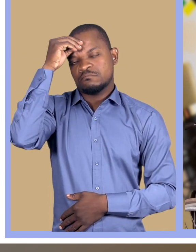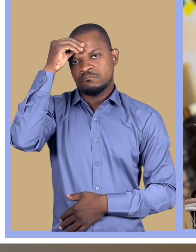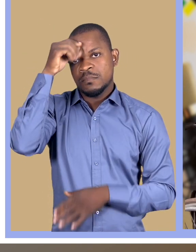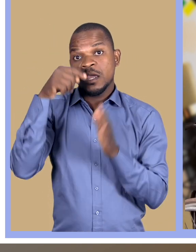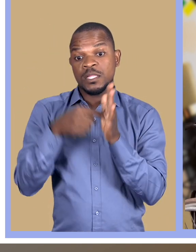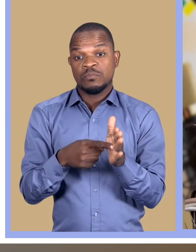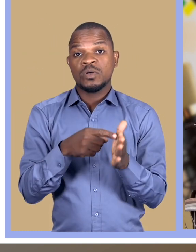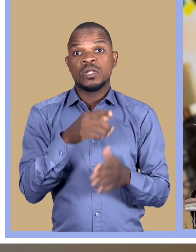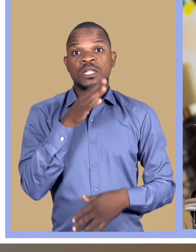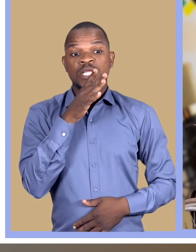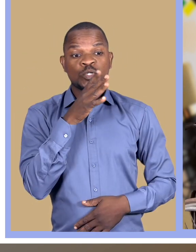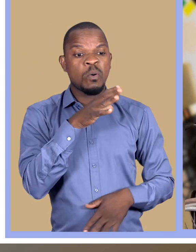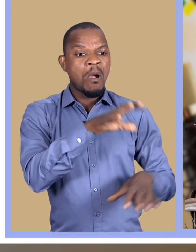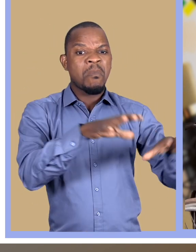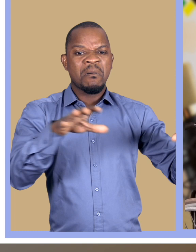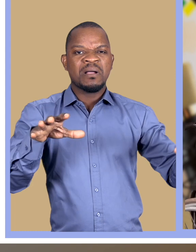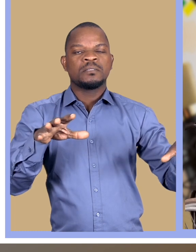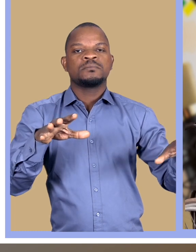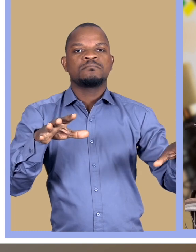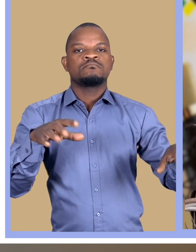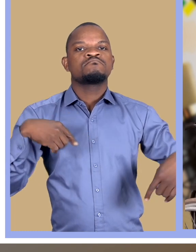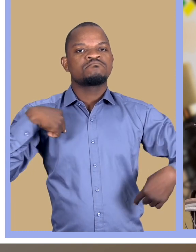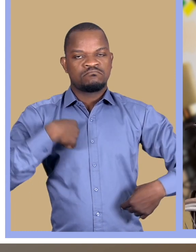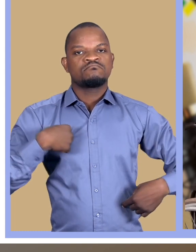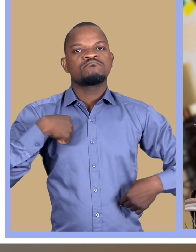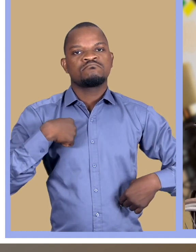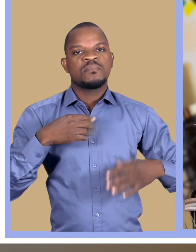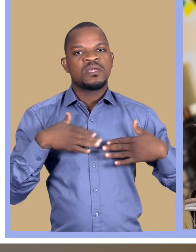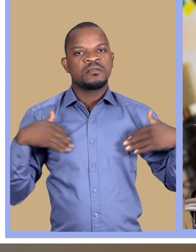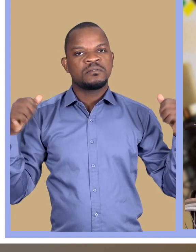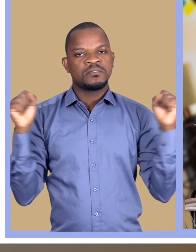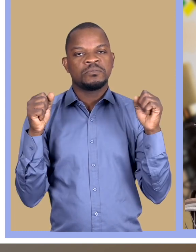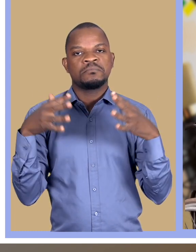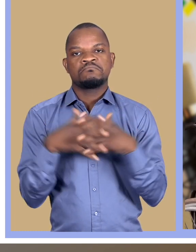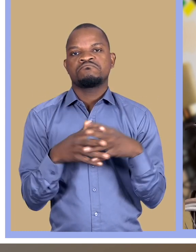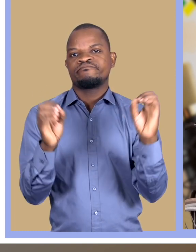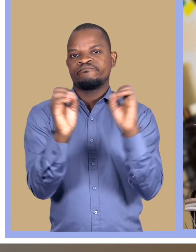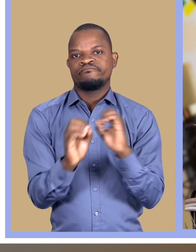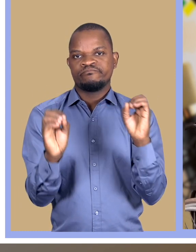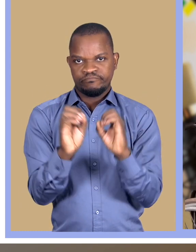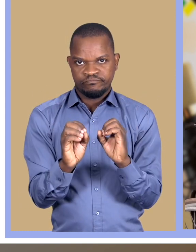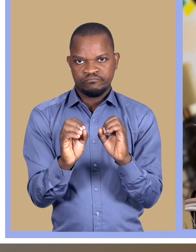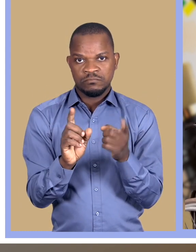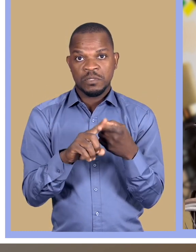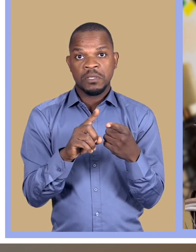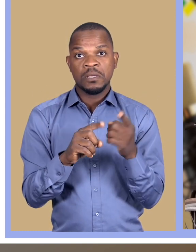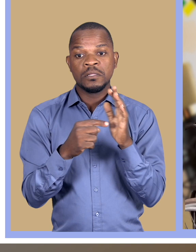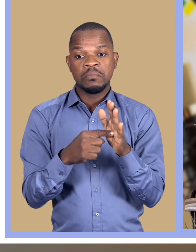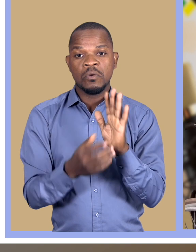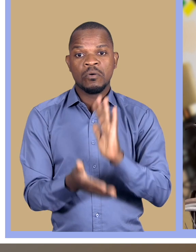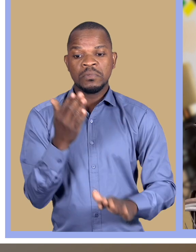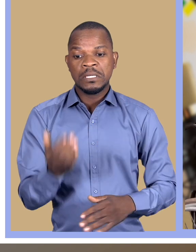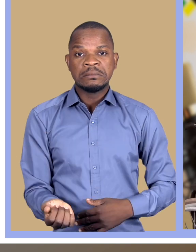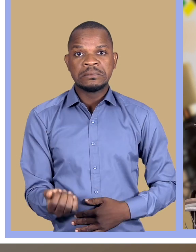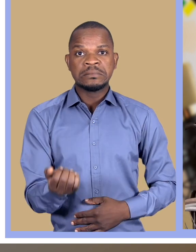públicos é mau para ele, para a sua saúde, que condiciona justamente a tua idade até, quanto tempo